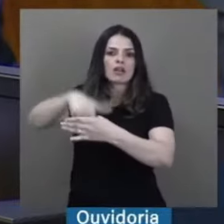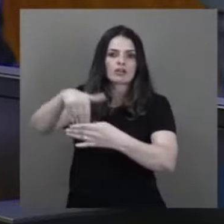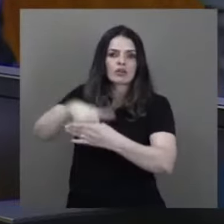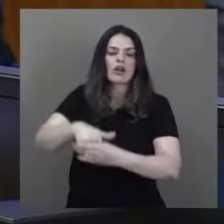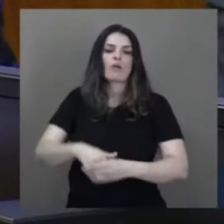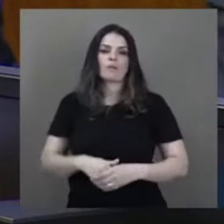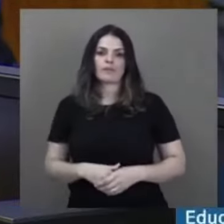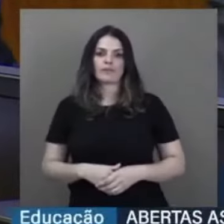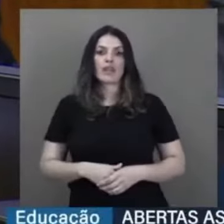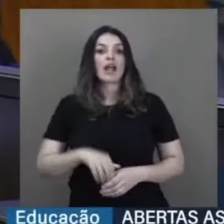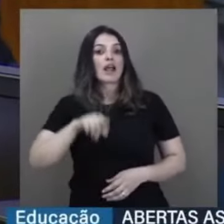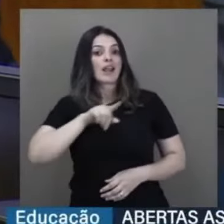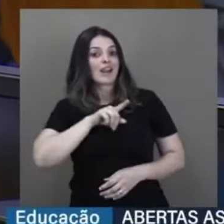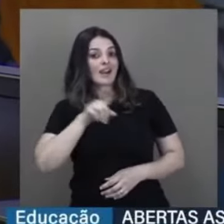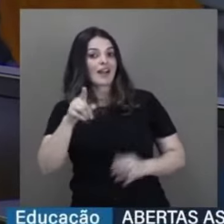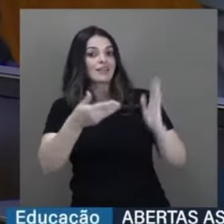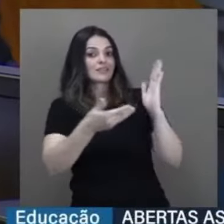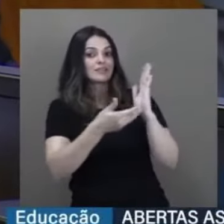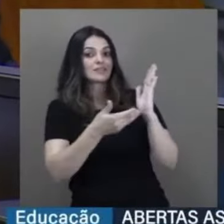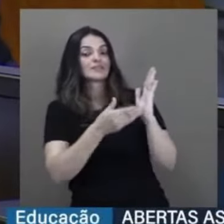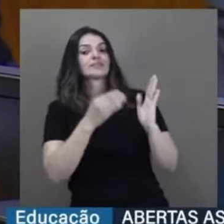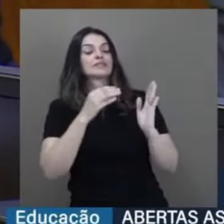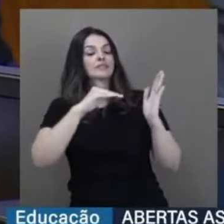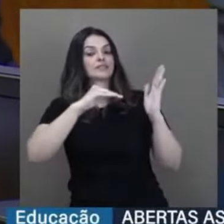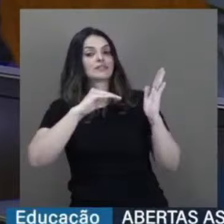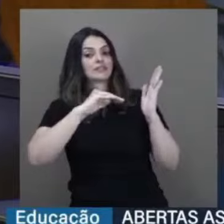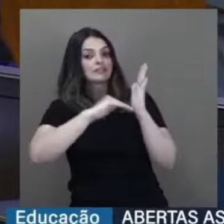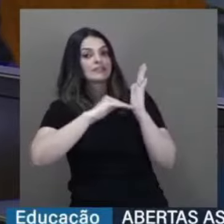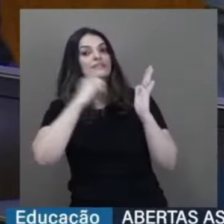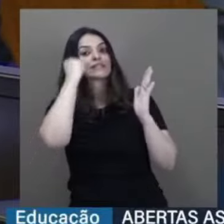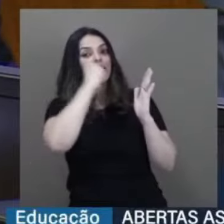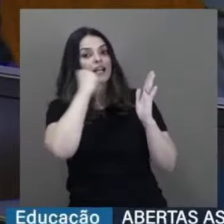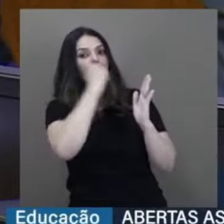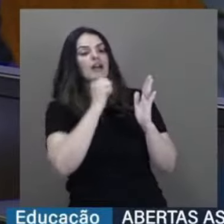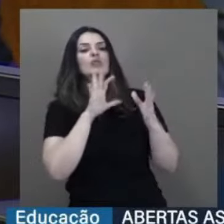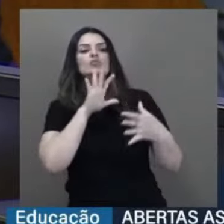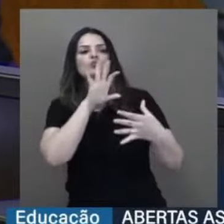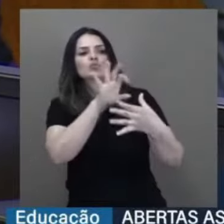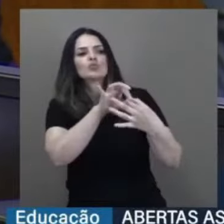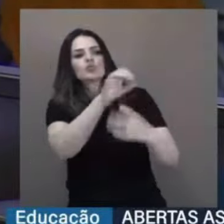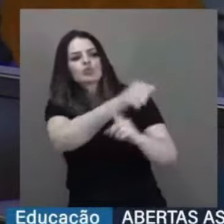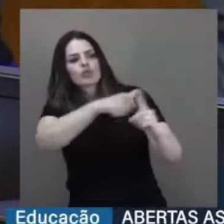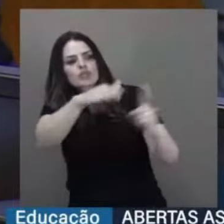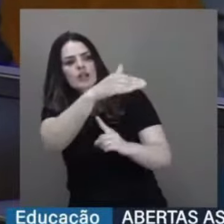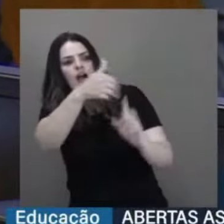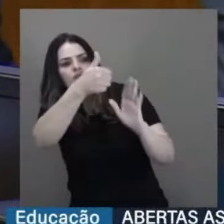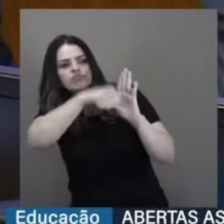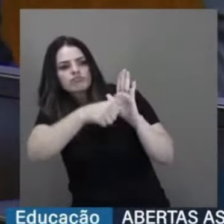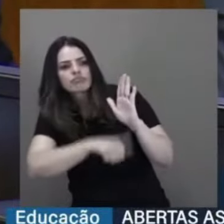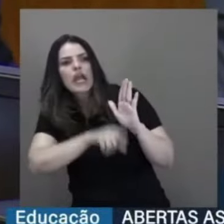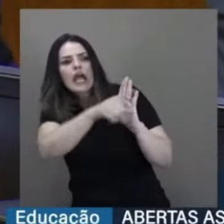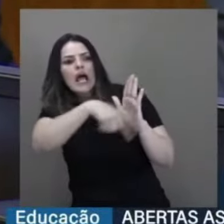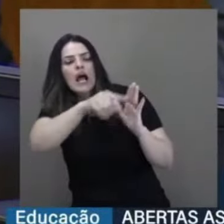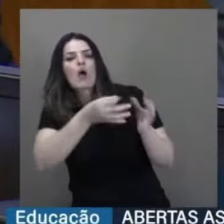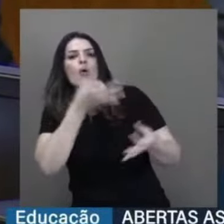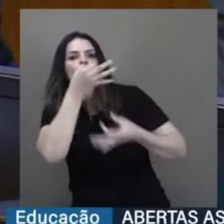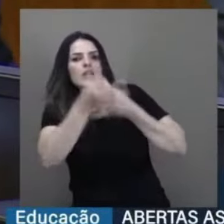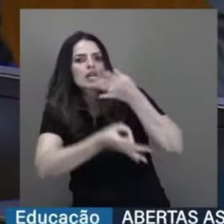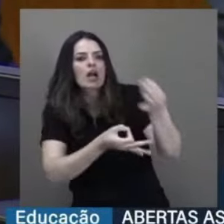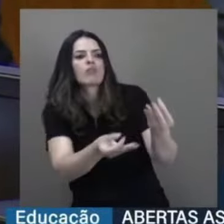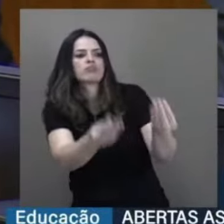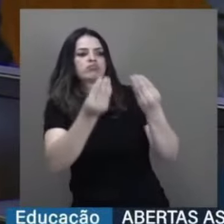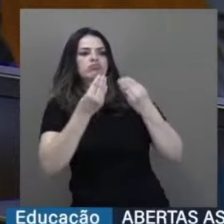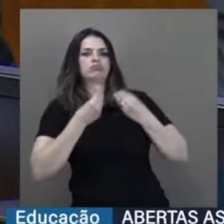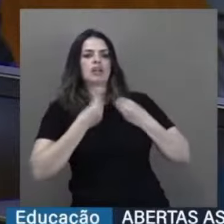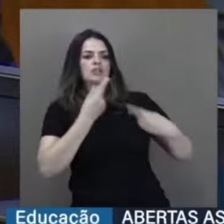senhores parlamentares senhoras parlamentares sempre junto à sociedade sem intransigência o fim